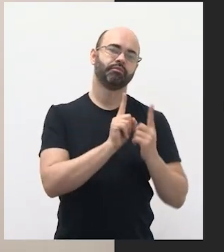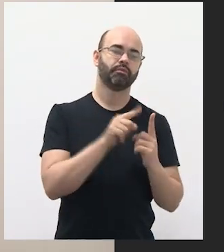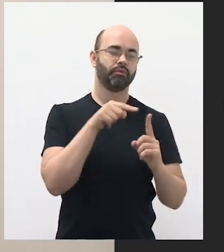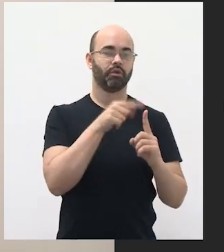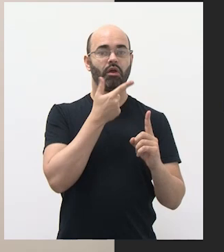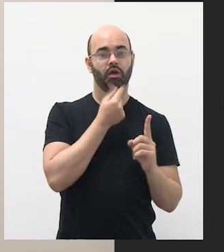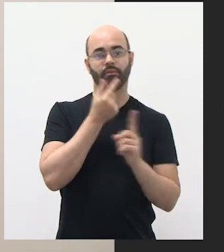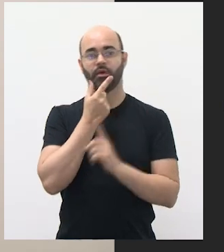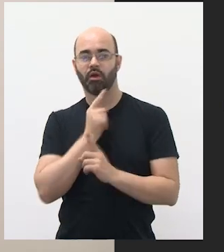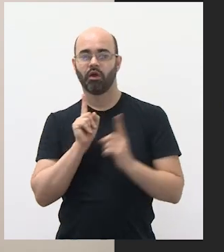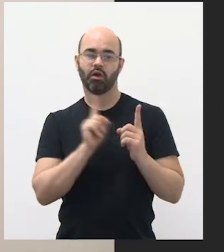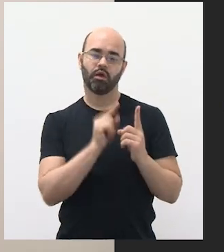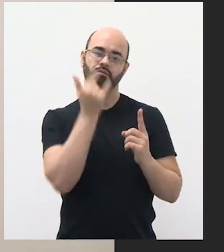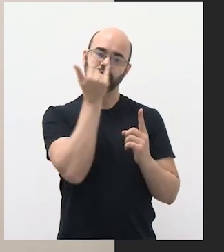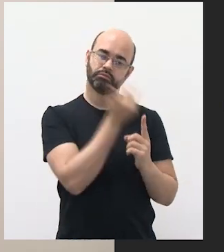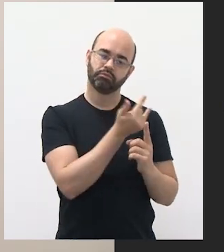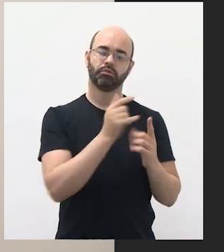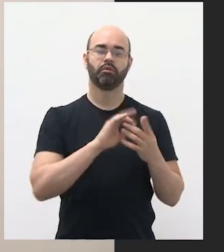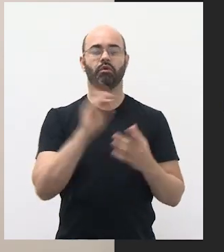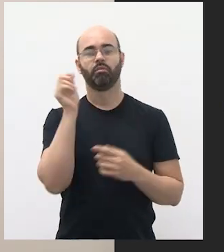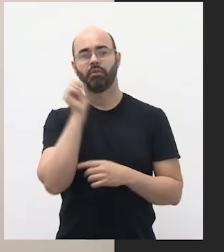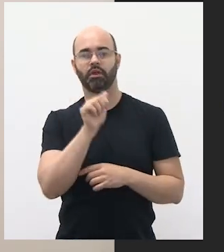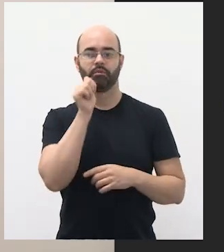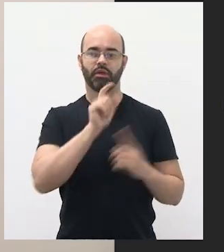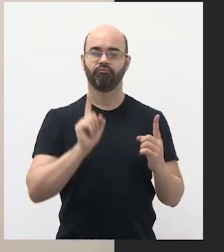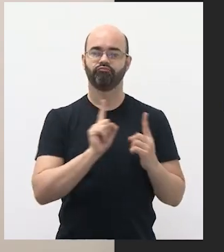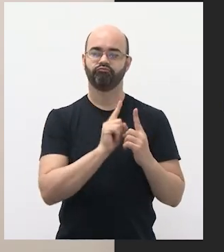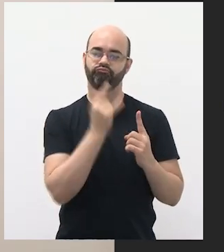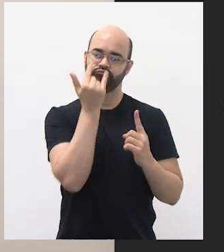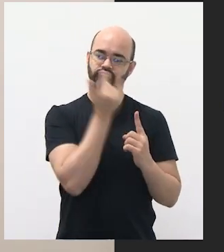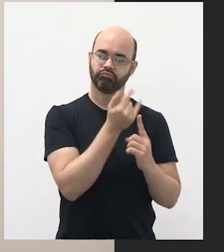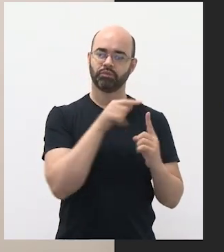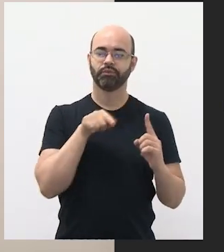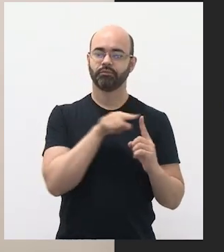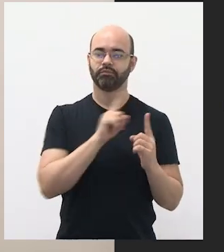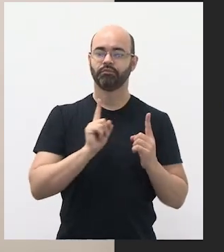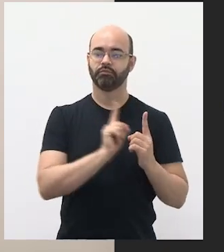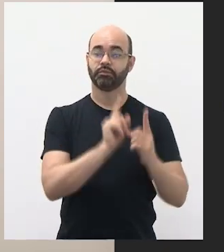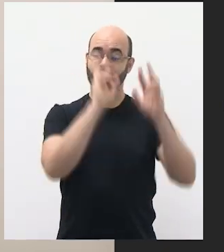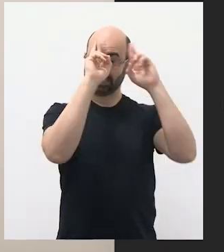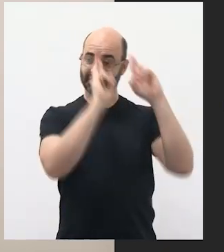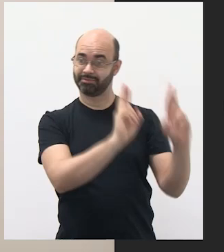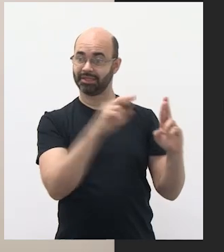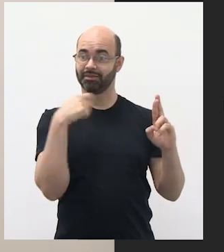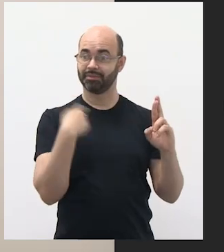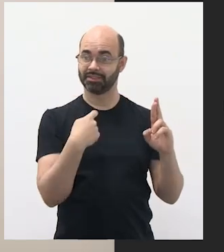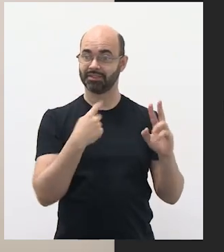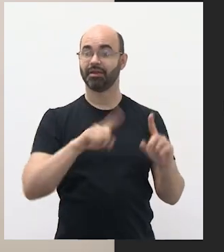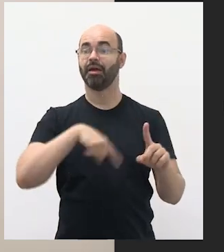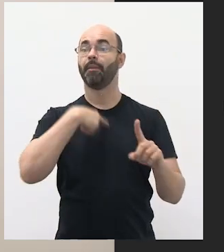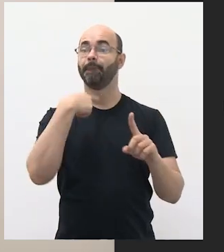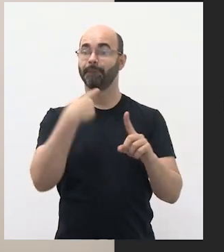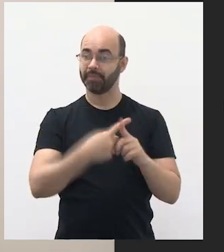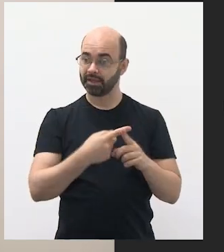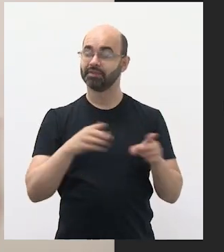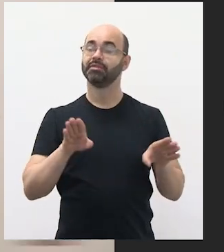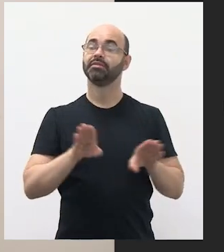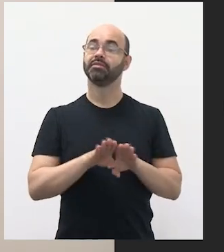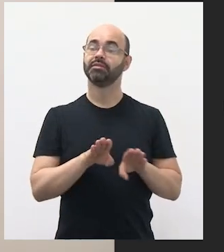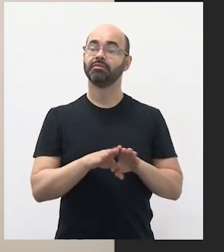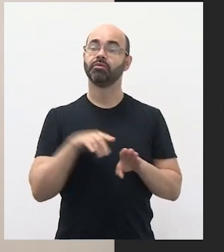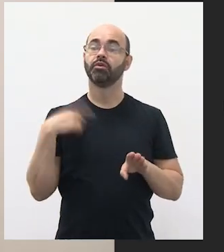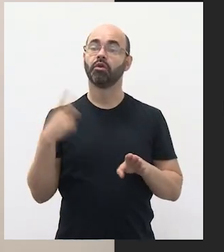preconceitos e prevenir ações discriminatórias. Então, olha só nosso papel. Além de respeitar, a gente precisa, inclusive, ter esse trabalho